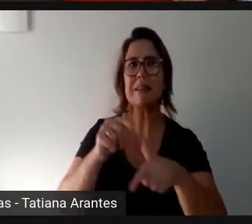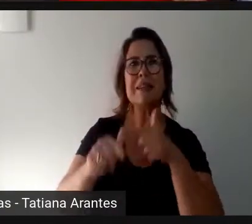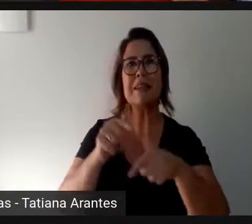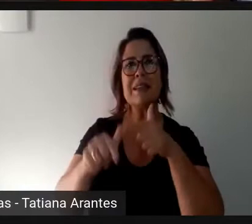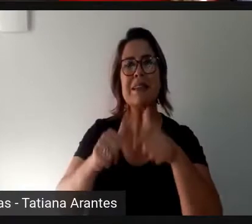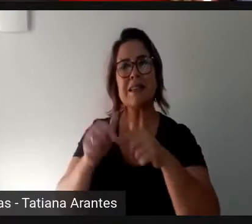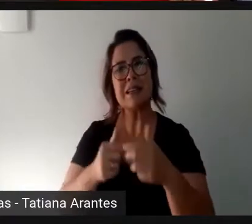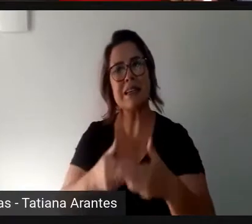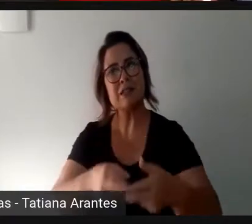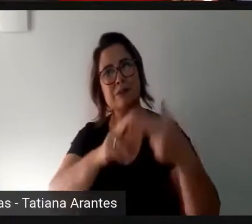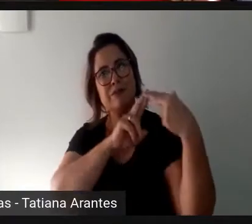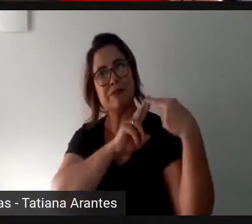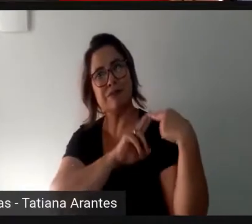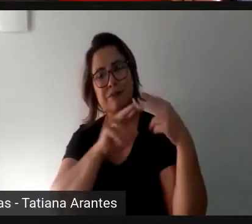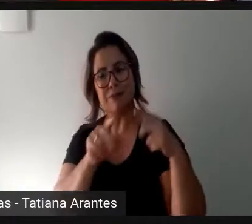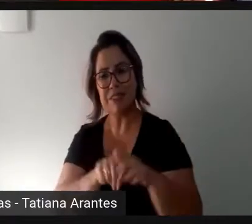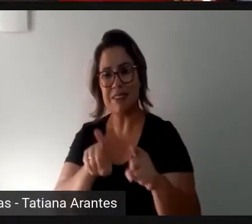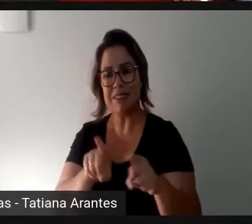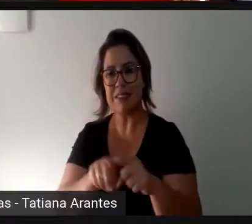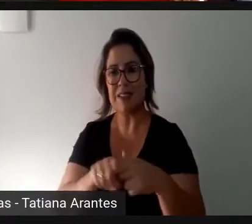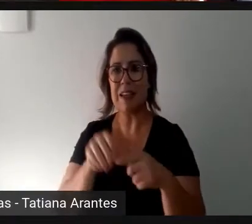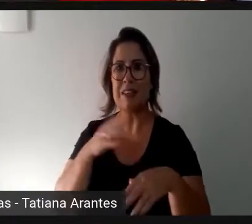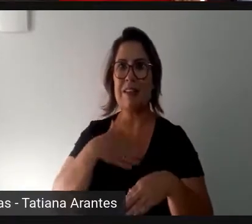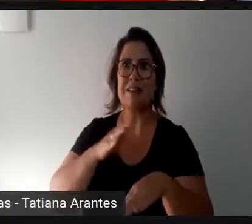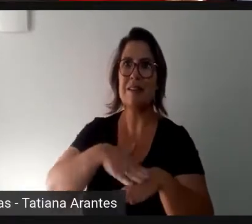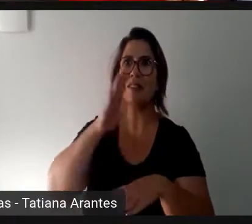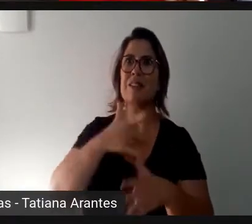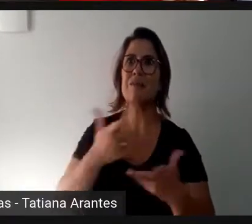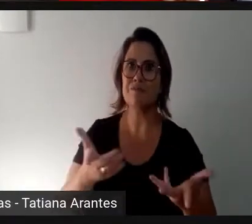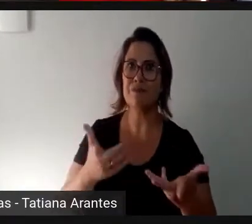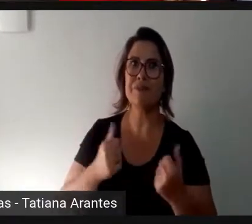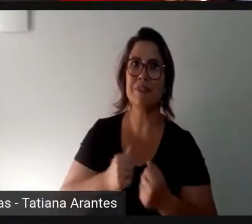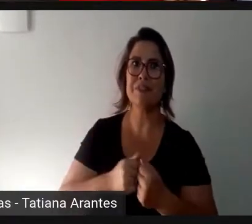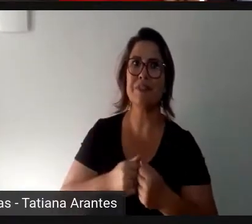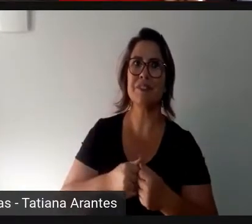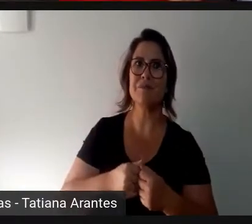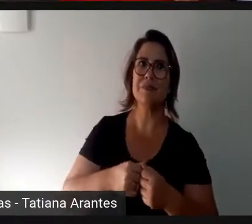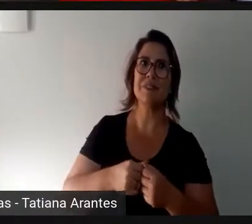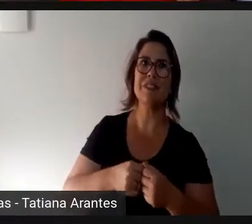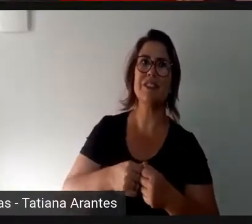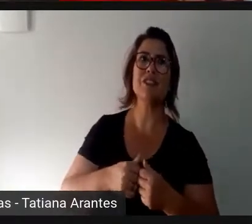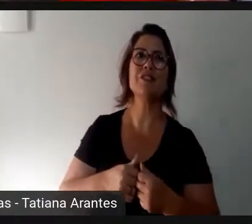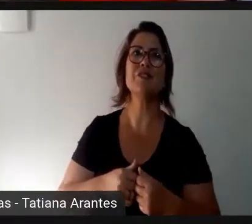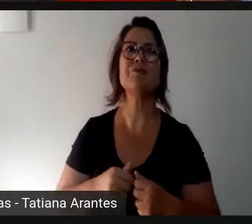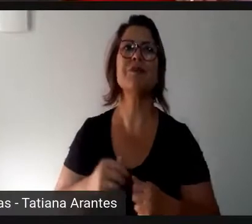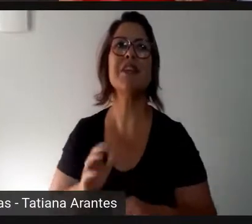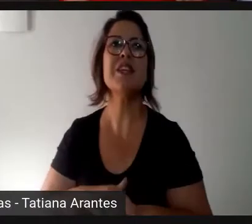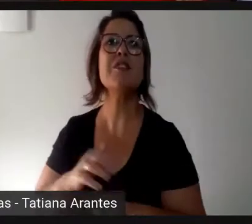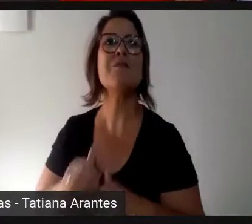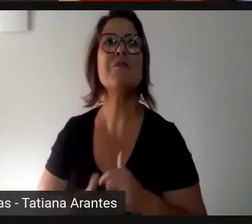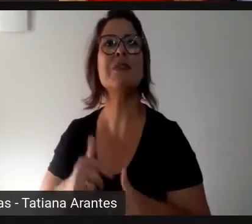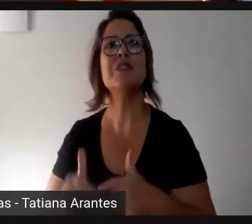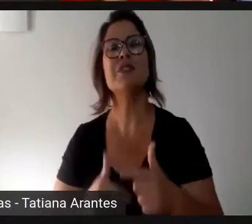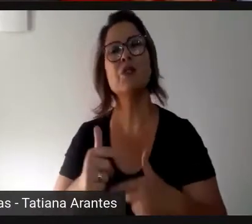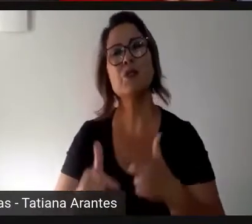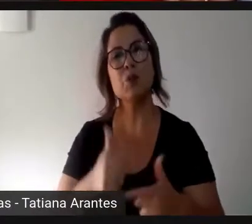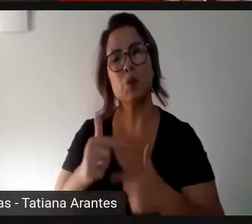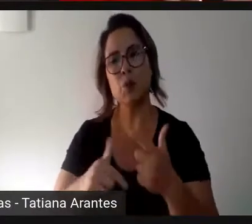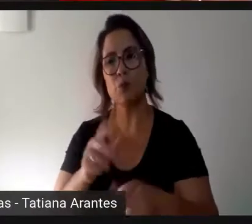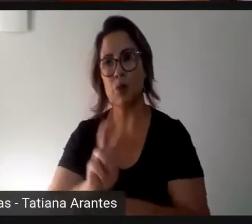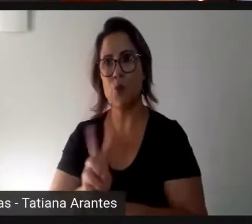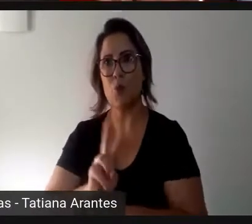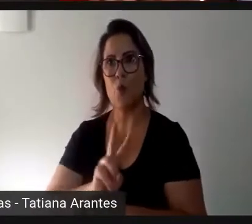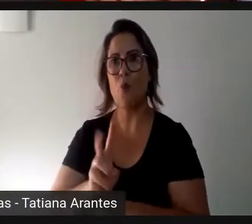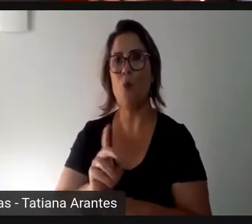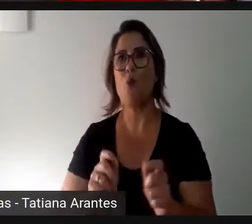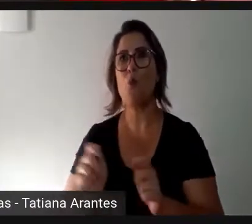aquela doençazinha, aquela gripezinha. Boa. Eu gastei milhões para implantar, eu estou implantando controles, eu estou fazendo um monte